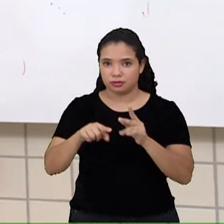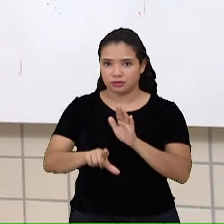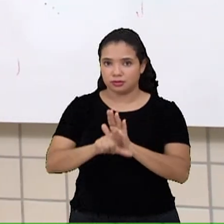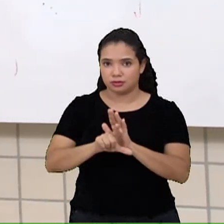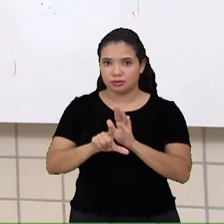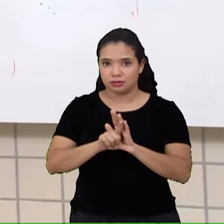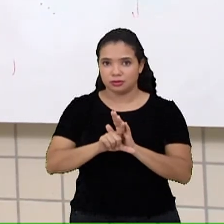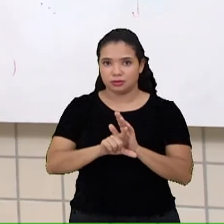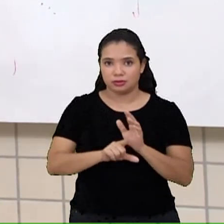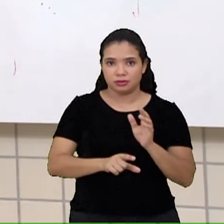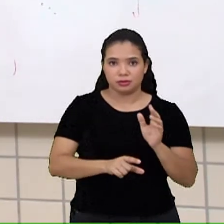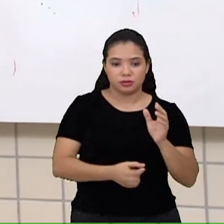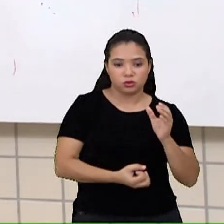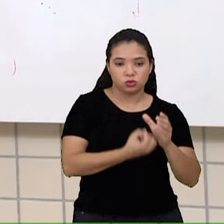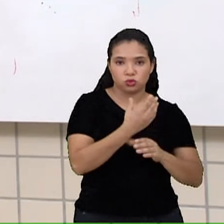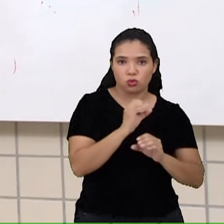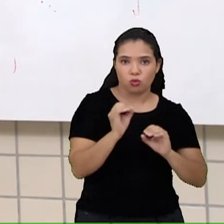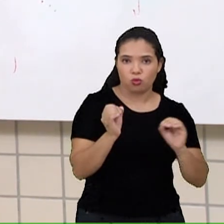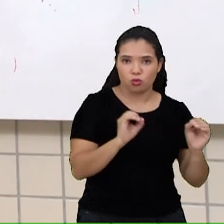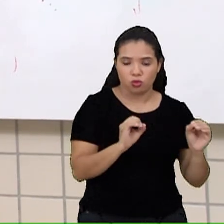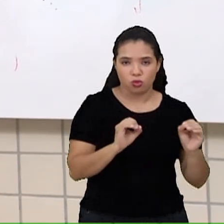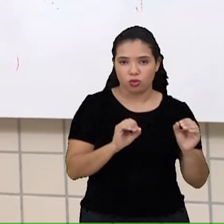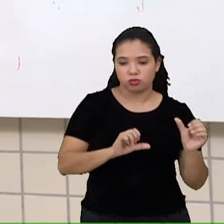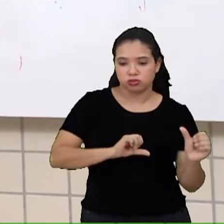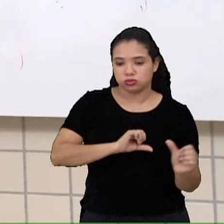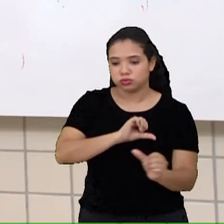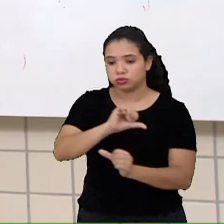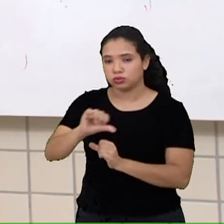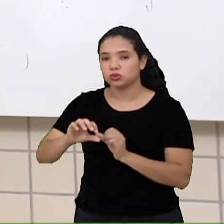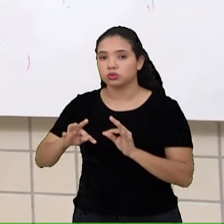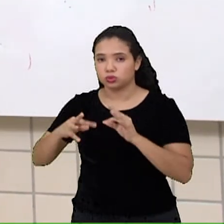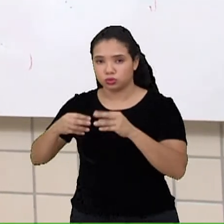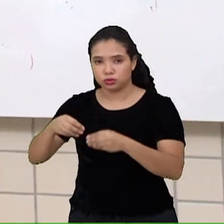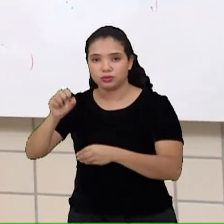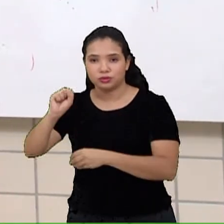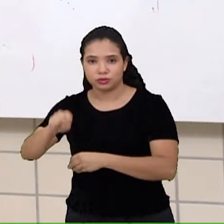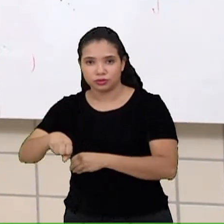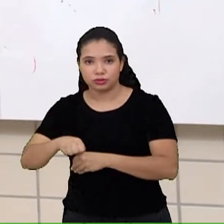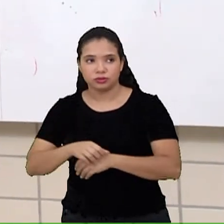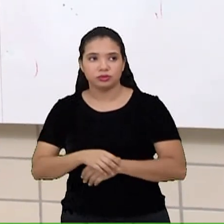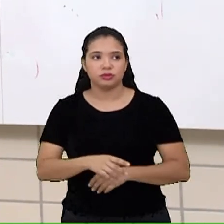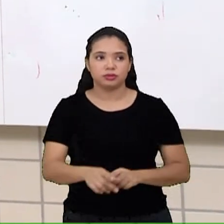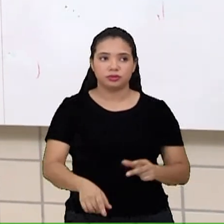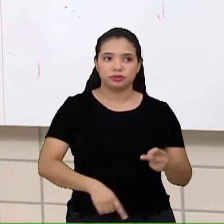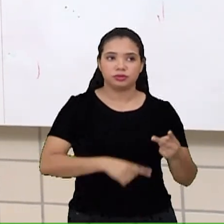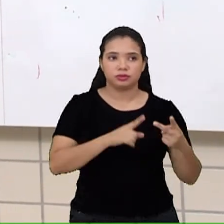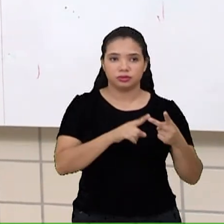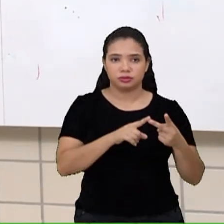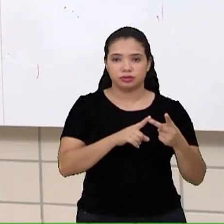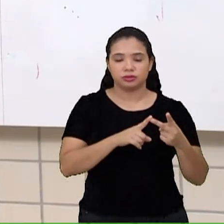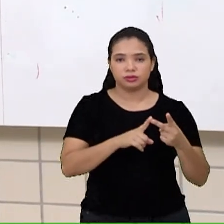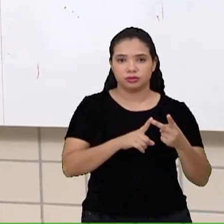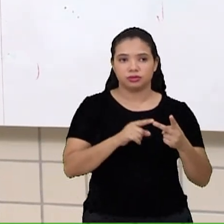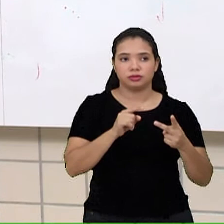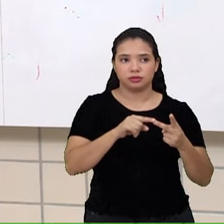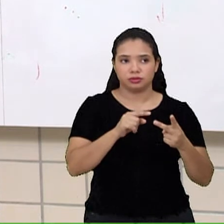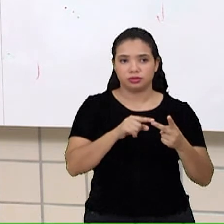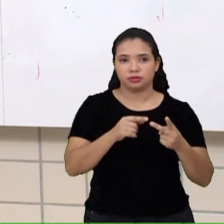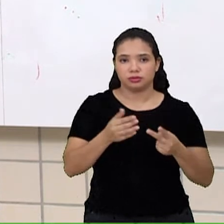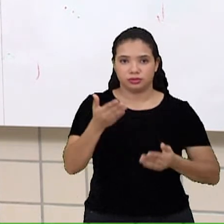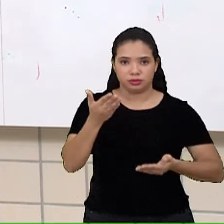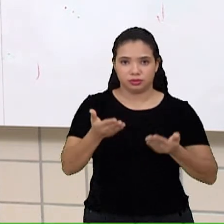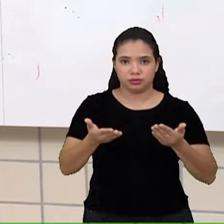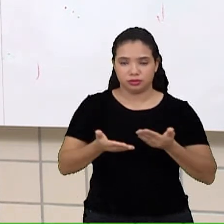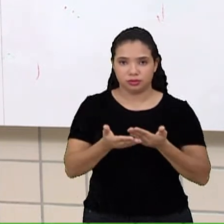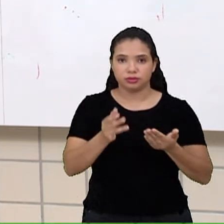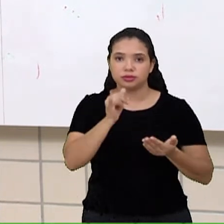se transforma, né? Tudo na vida vai se transformar. E aí, é a lei de Lavoisier que nós vamos utilizar hoje quando eu vou fazer um balanceamento para vocês,